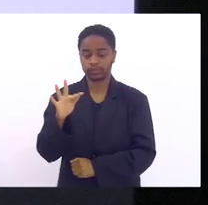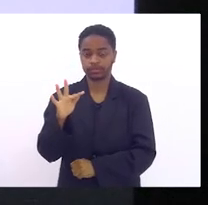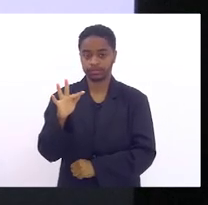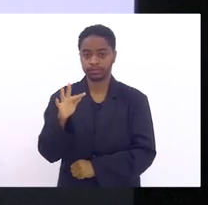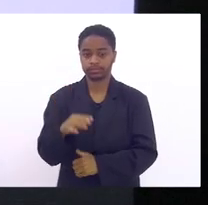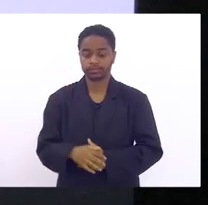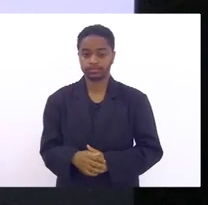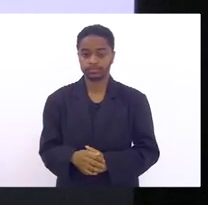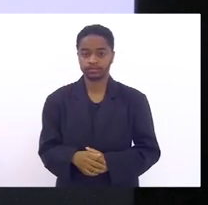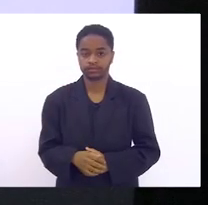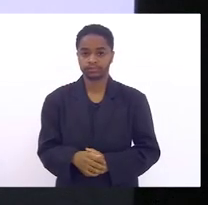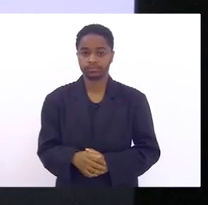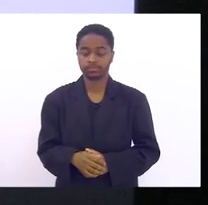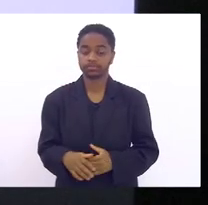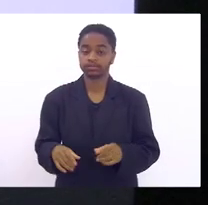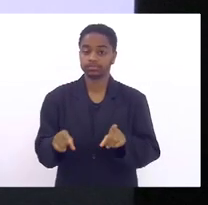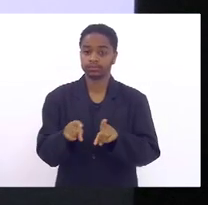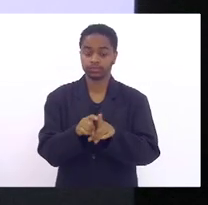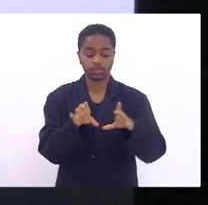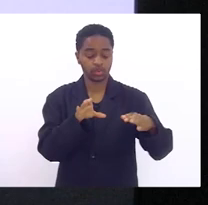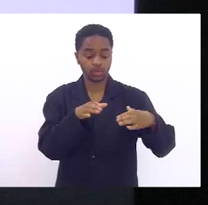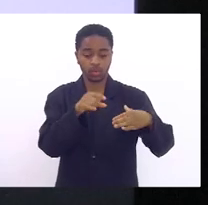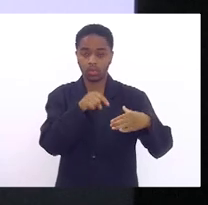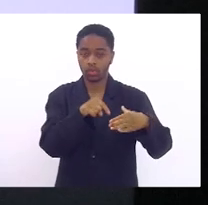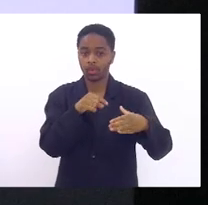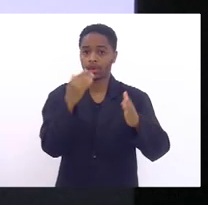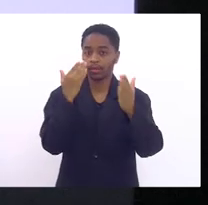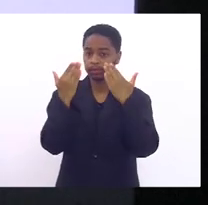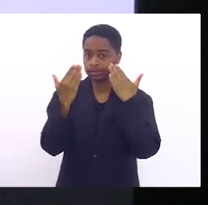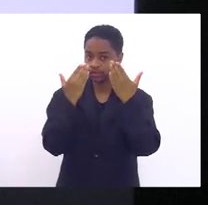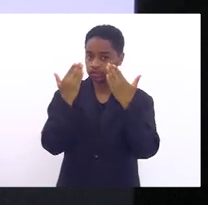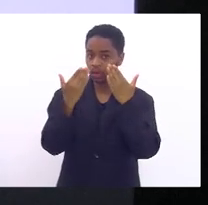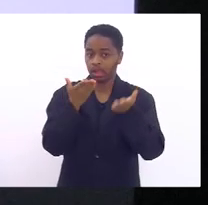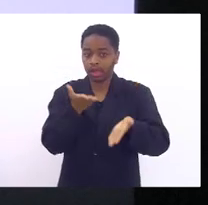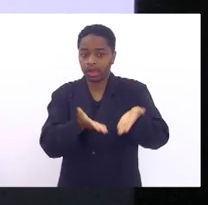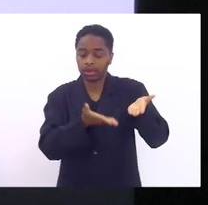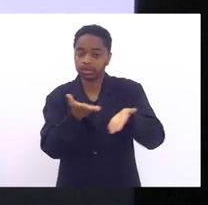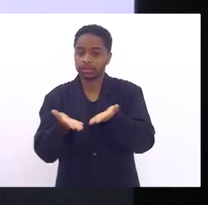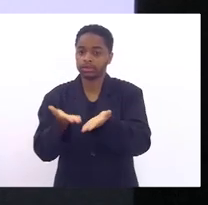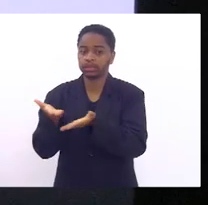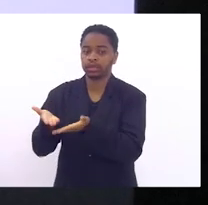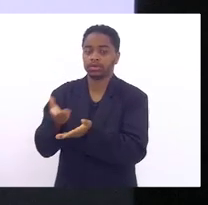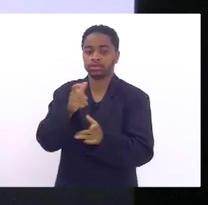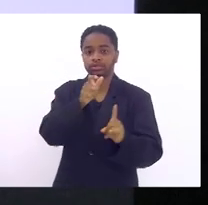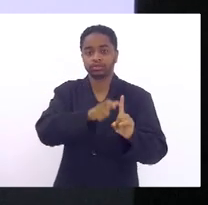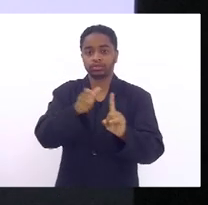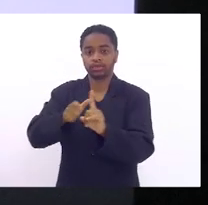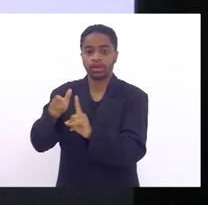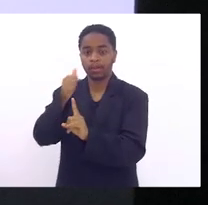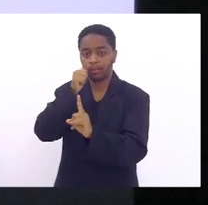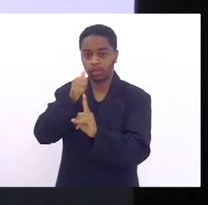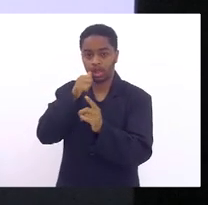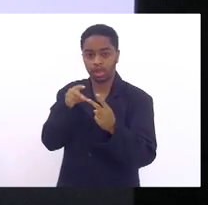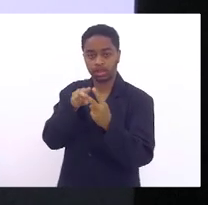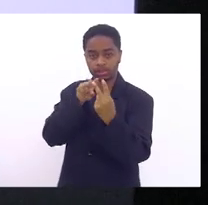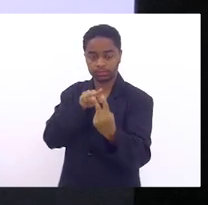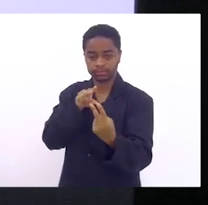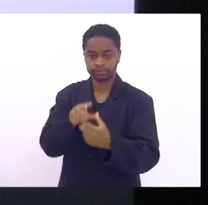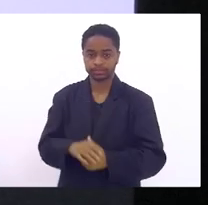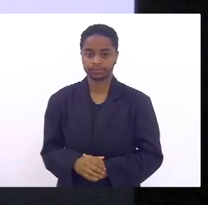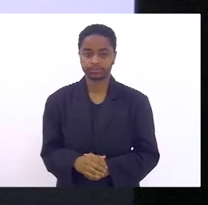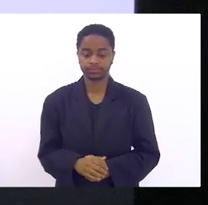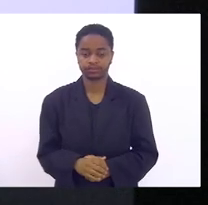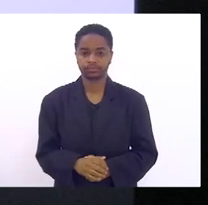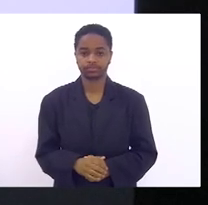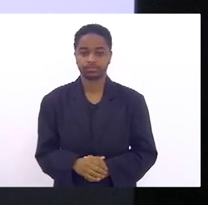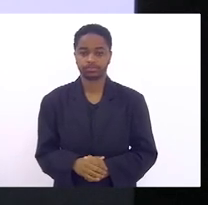uf desenvolvido por esse grupo de psicólogas que atendem de de maneira virtual essas mulheres a comissão